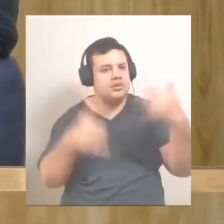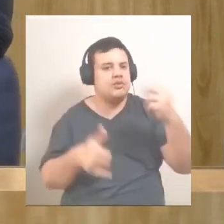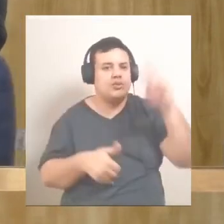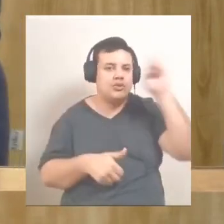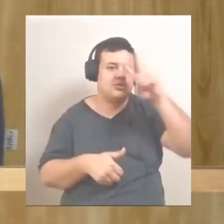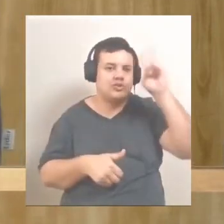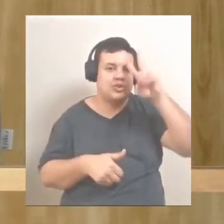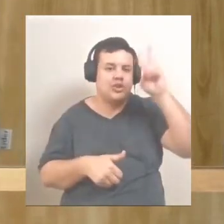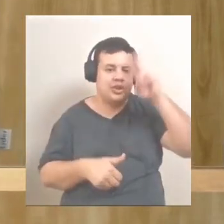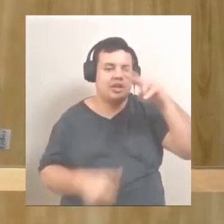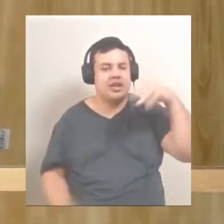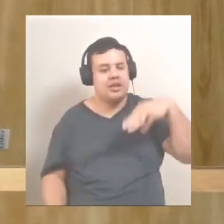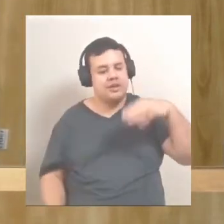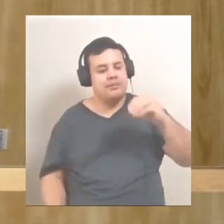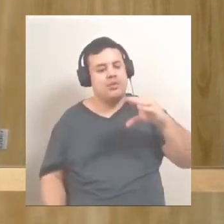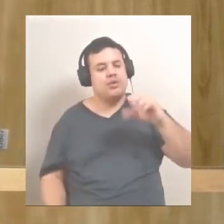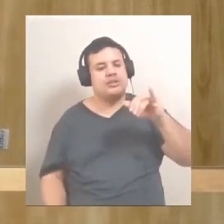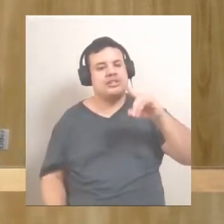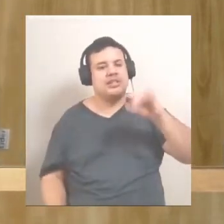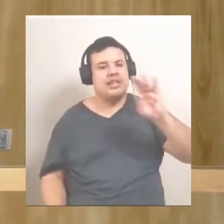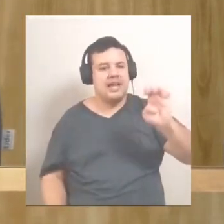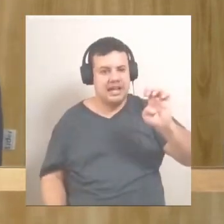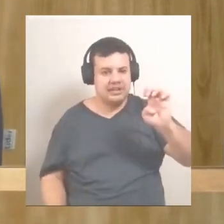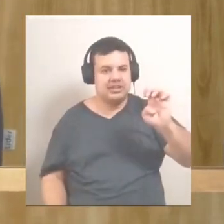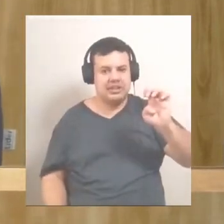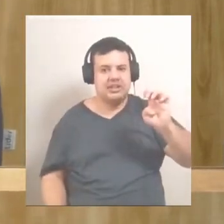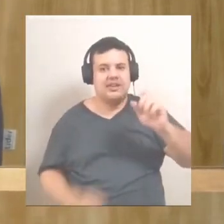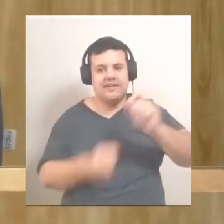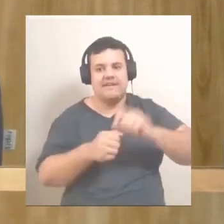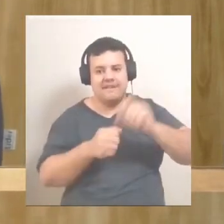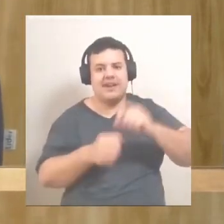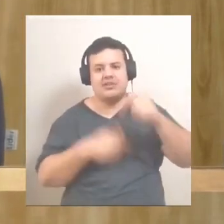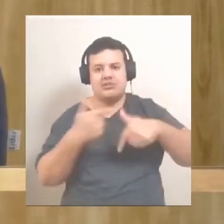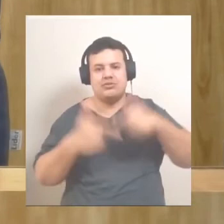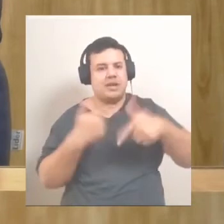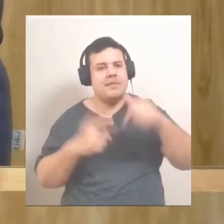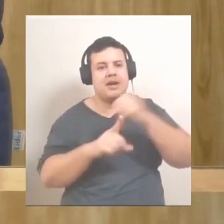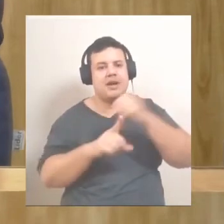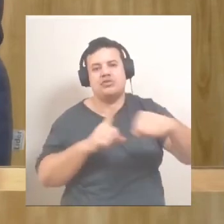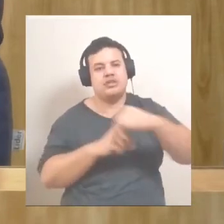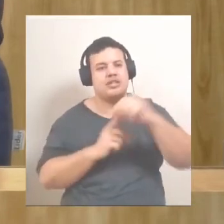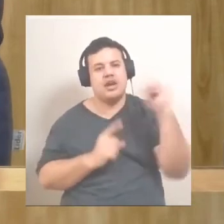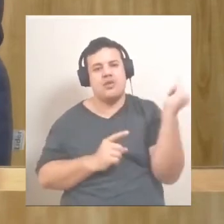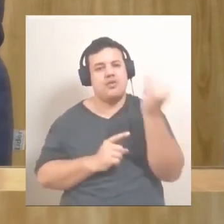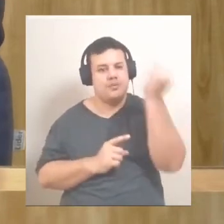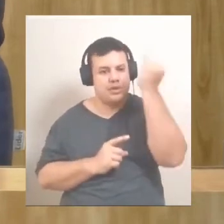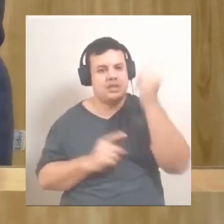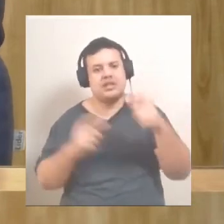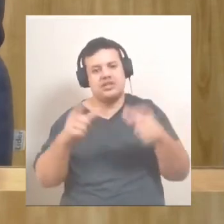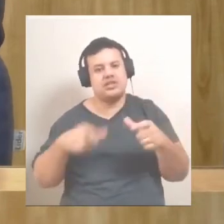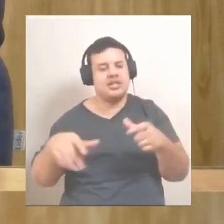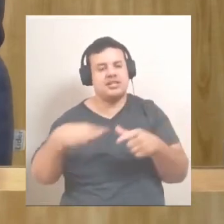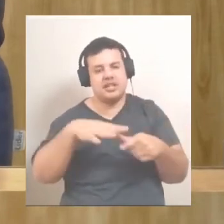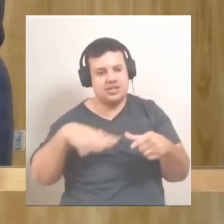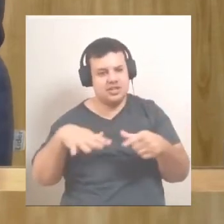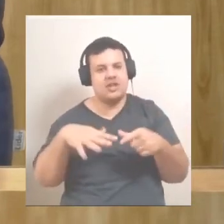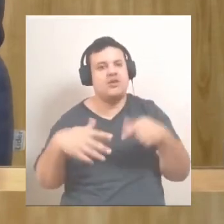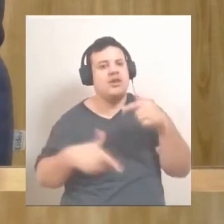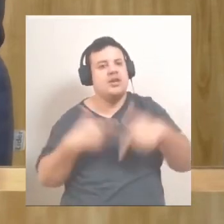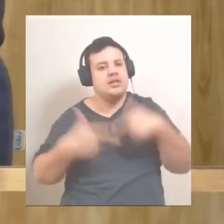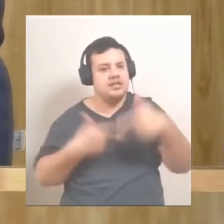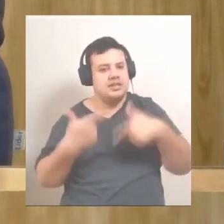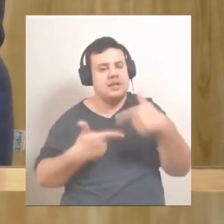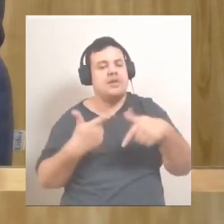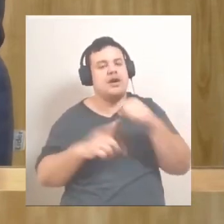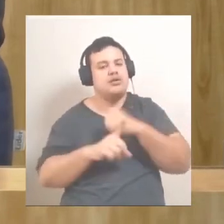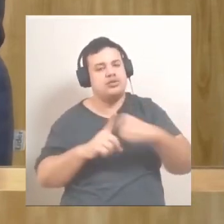mais uma coisa. Mocidade Alegre desenvolve um trabalho social importante nessa região. E esse trabalho social não